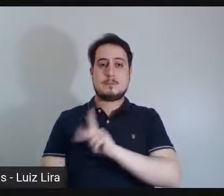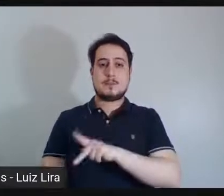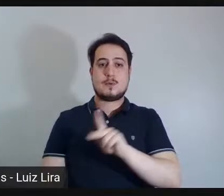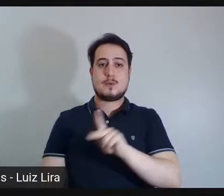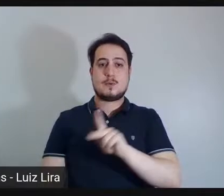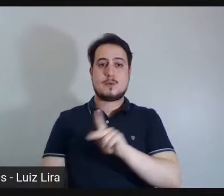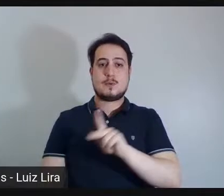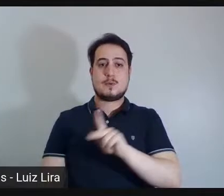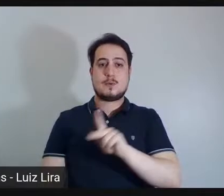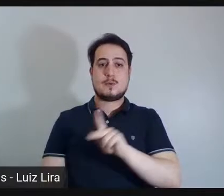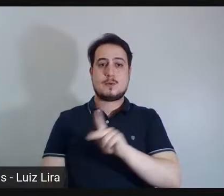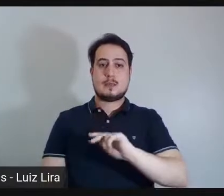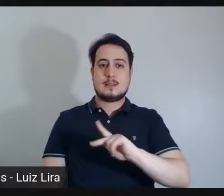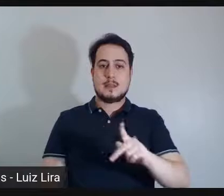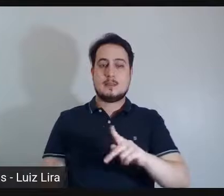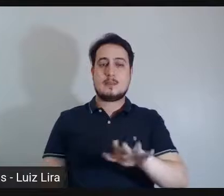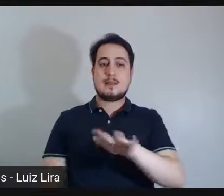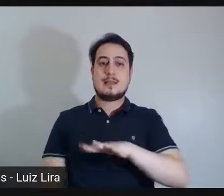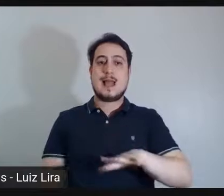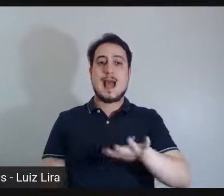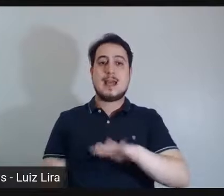áreas de licitações e contratos.